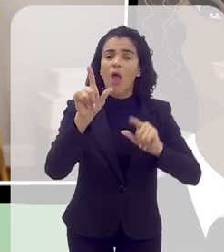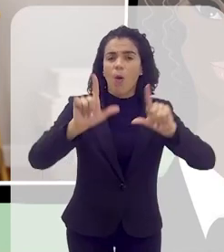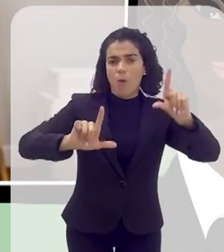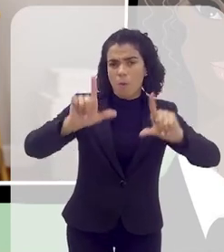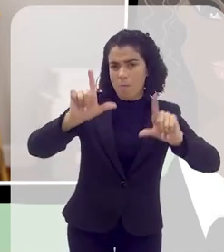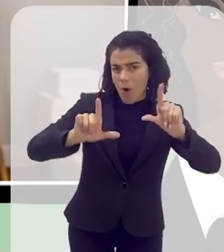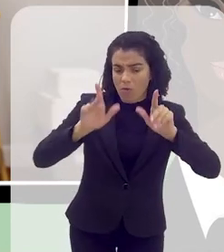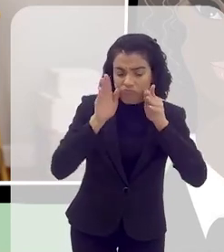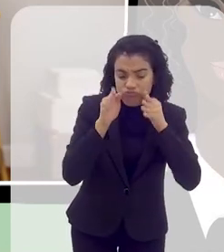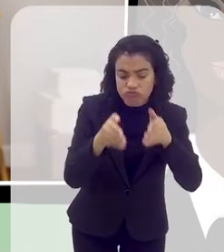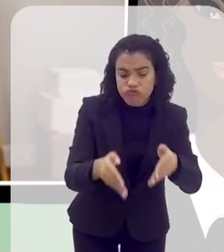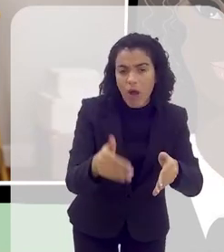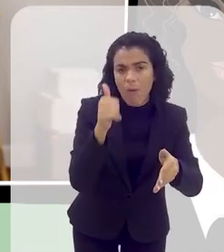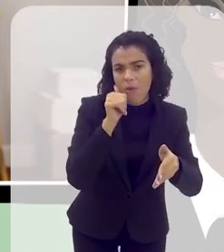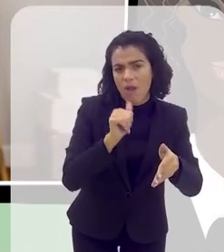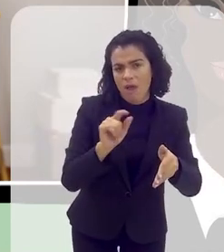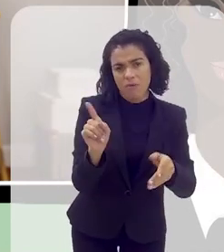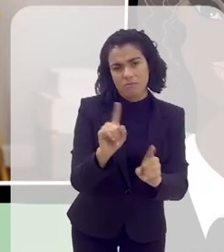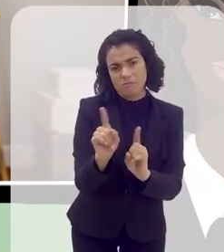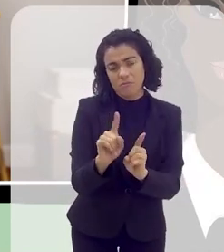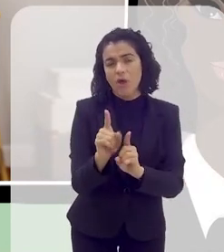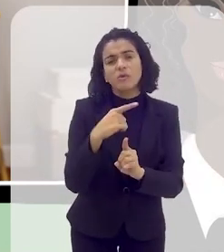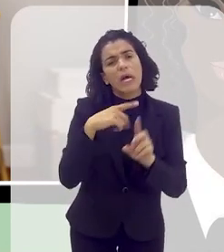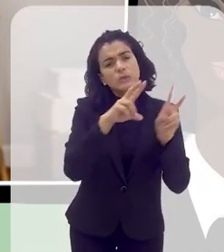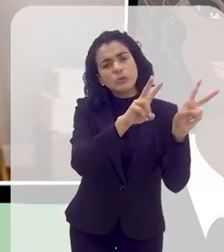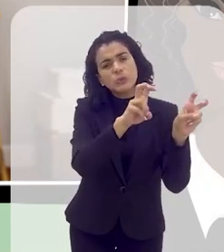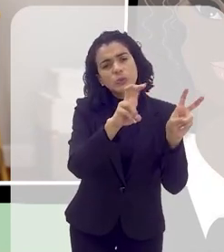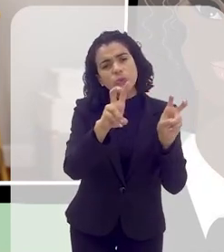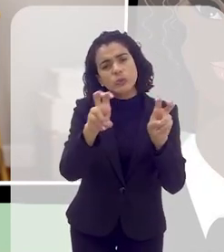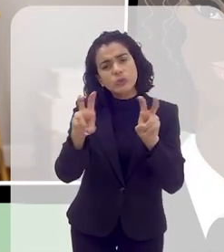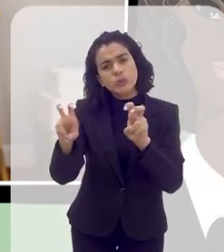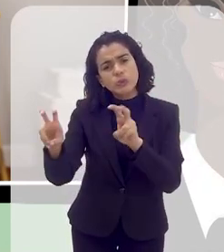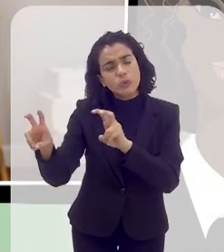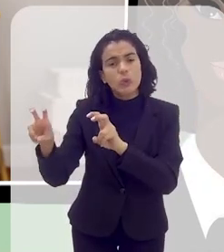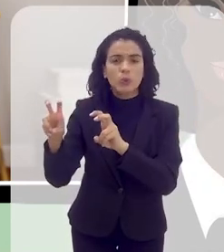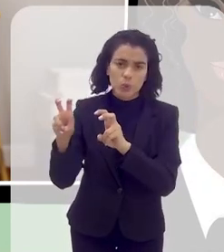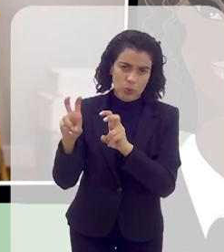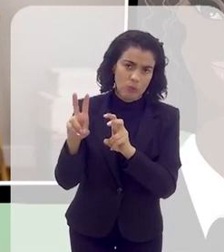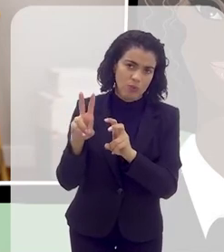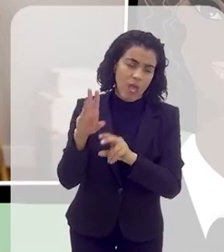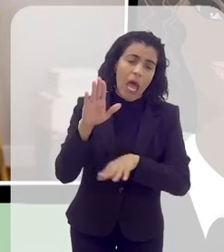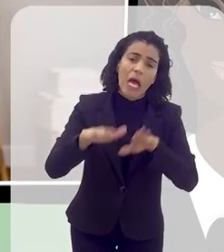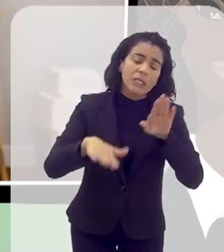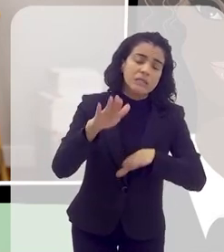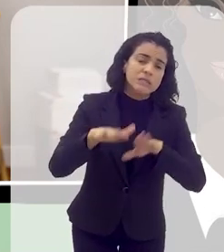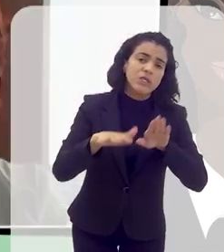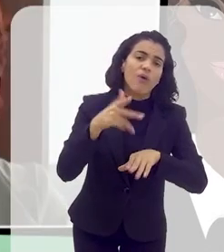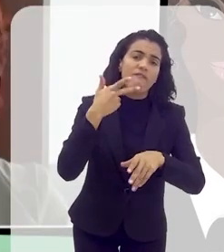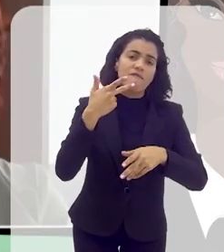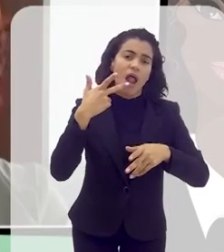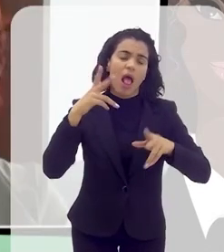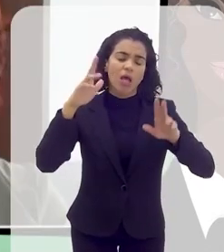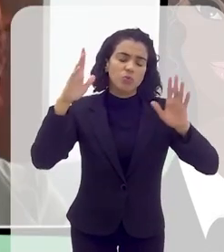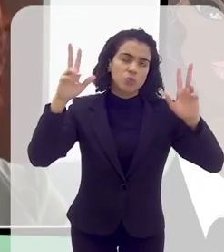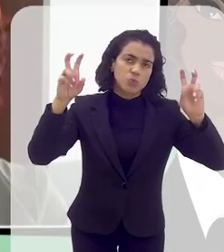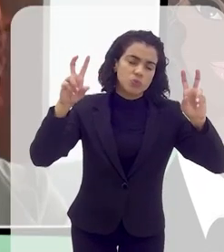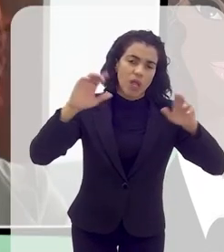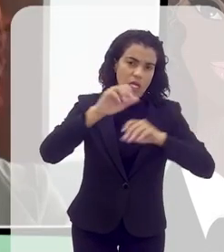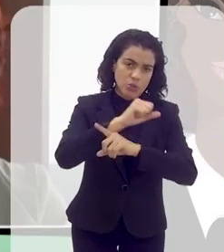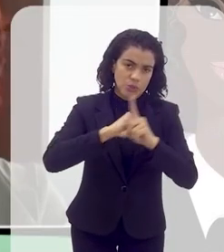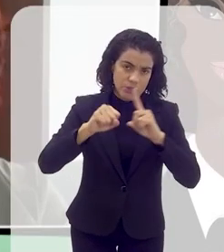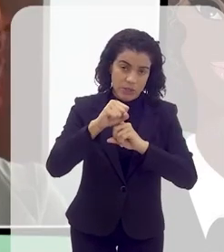programa não específico para a mulher. A gente trata de assuntos para a mulher que muitas vezes não são tratados. E a gente fala muito